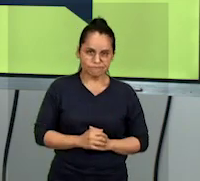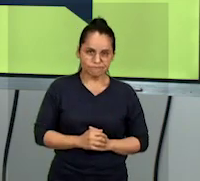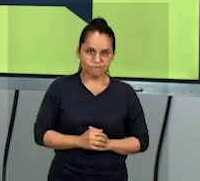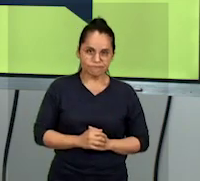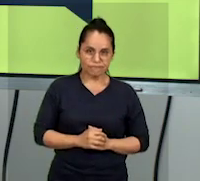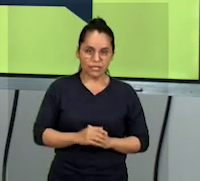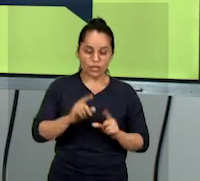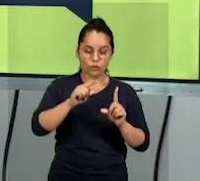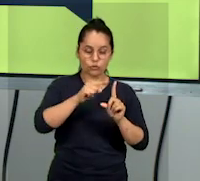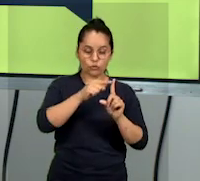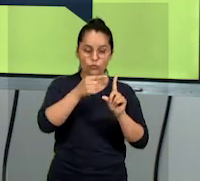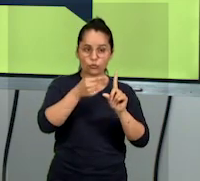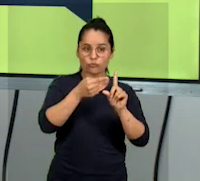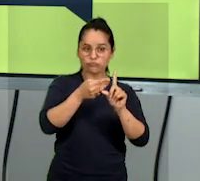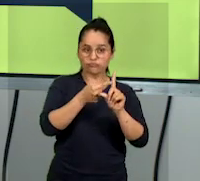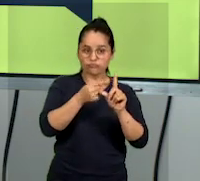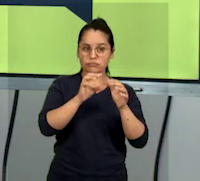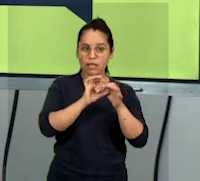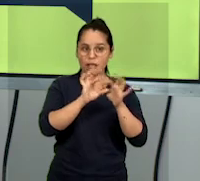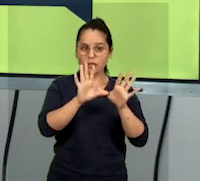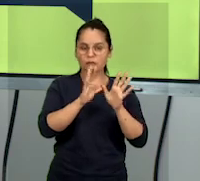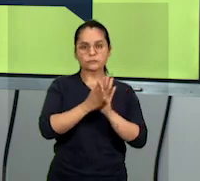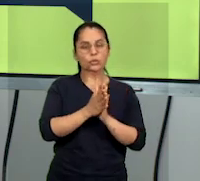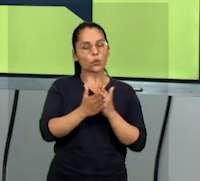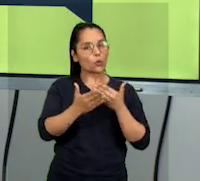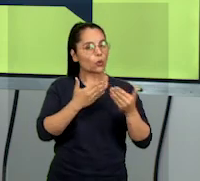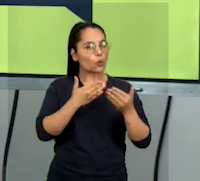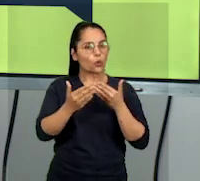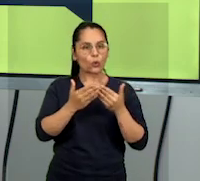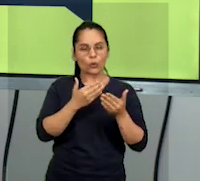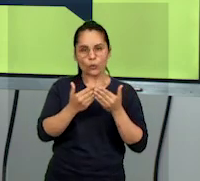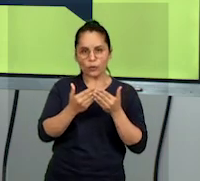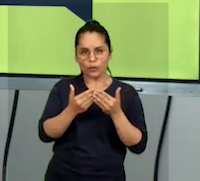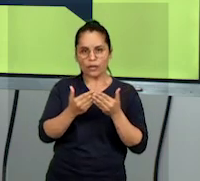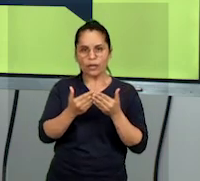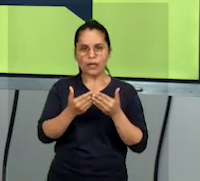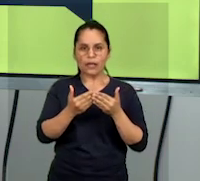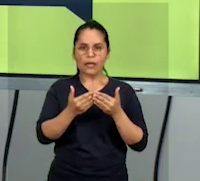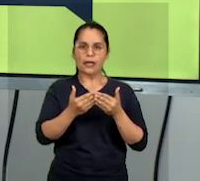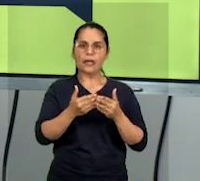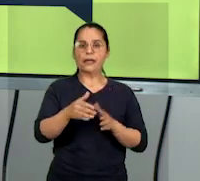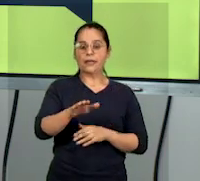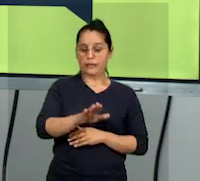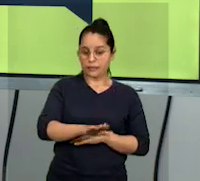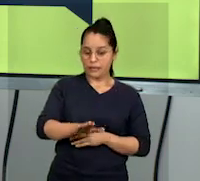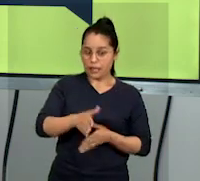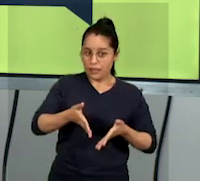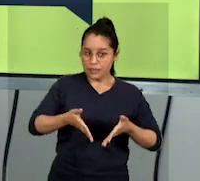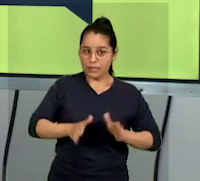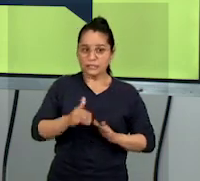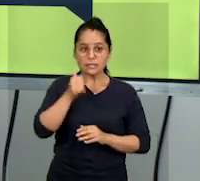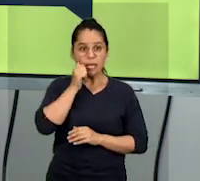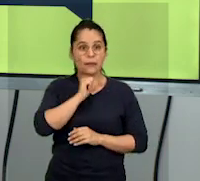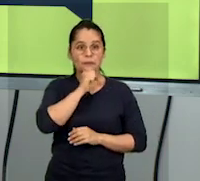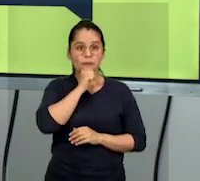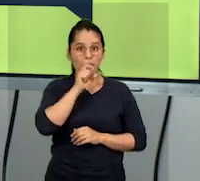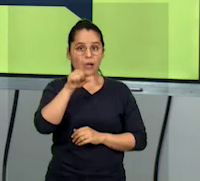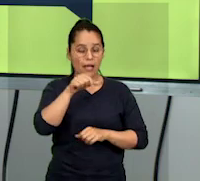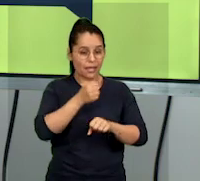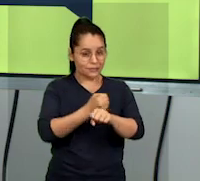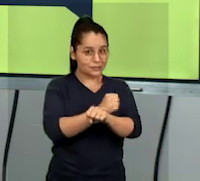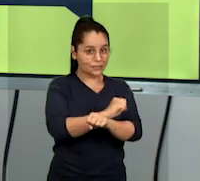Lei do Ventre Livre. Qualquer criança que nascesse de mãe escravizada a partir desta